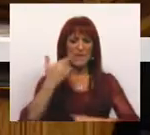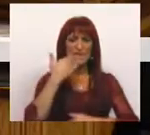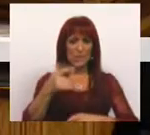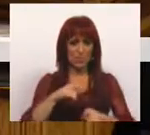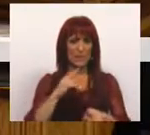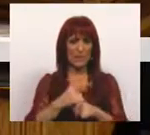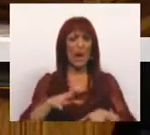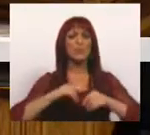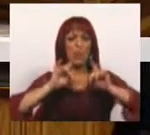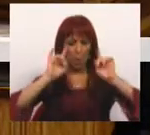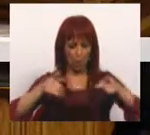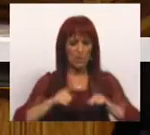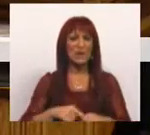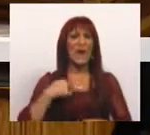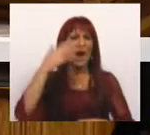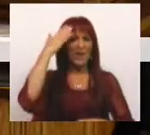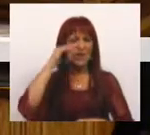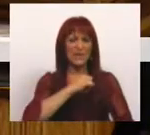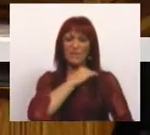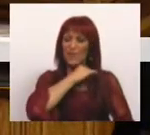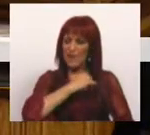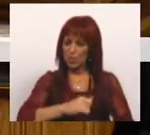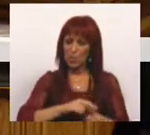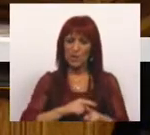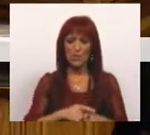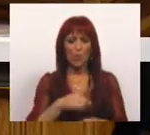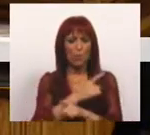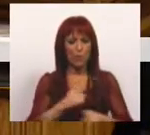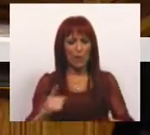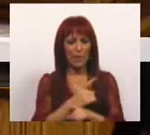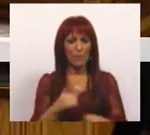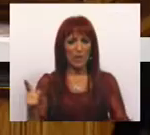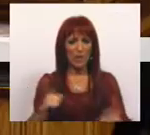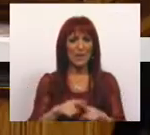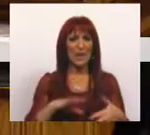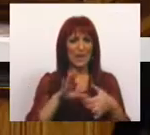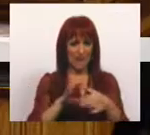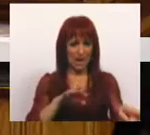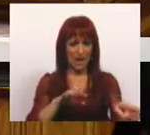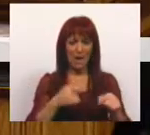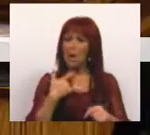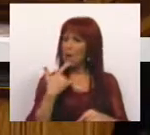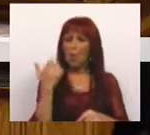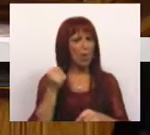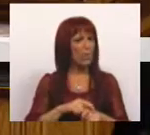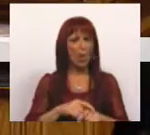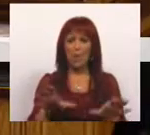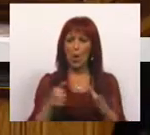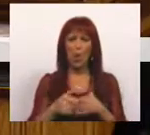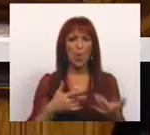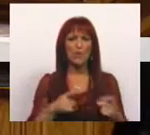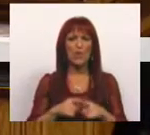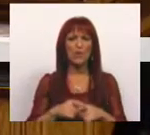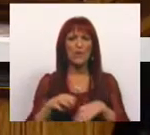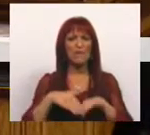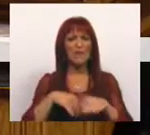que assumiu que, considerando a validade da argumentação aduzida pela FECTRANS, não pode este órgão de Estado